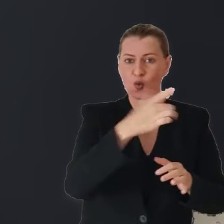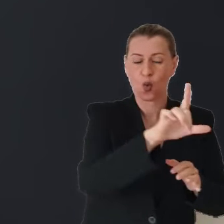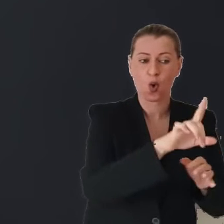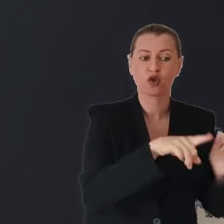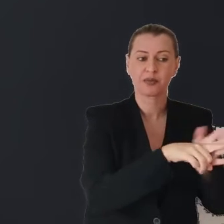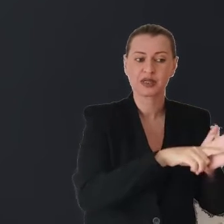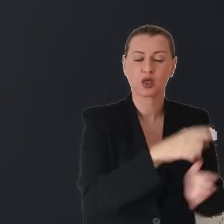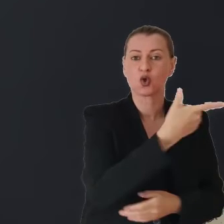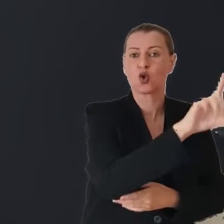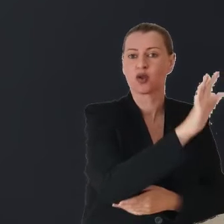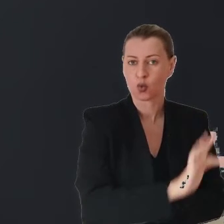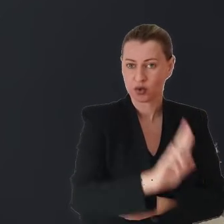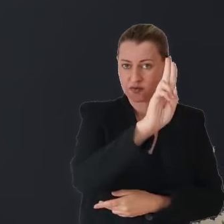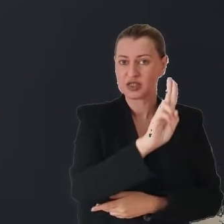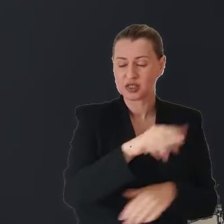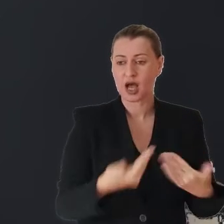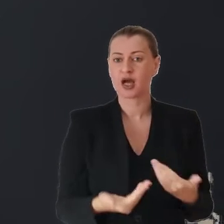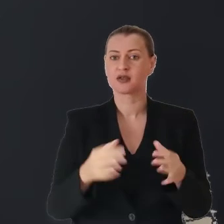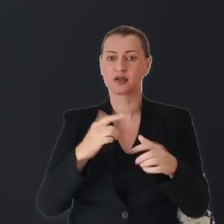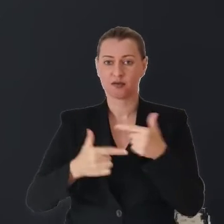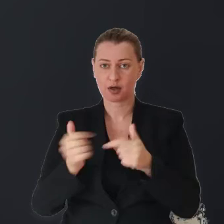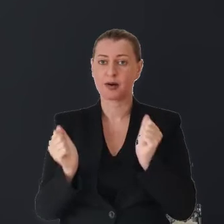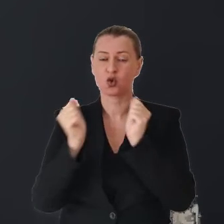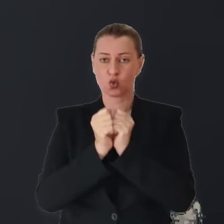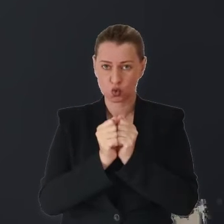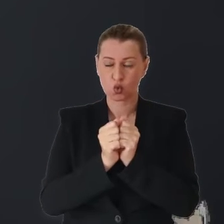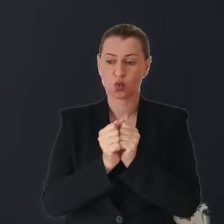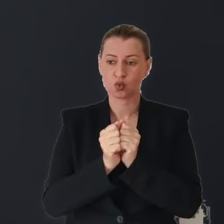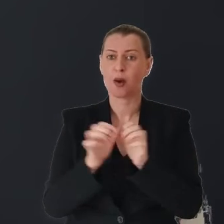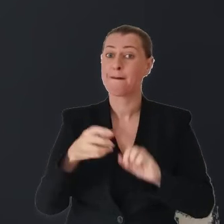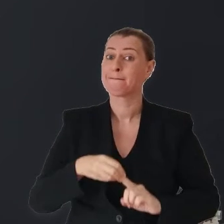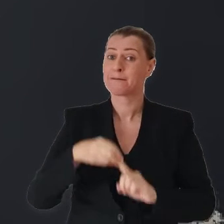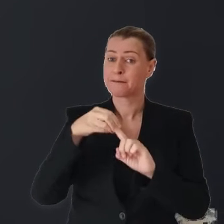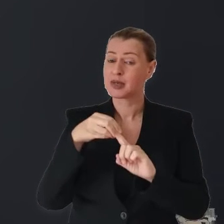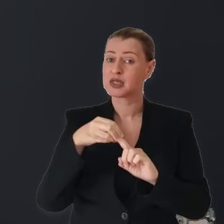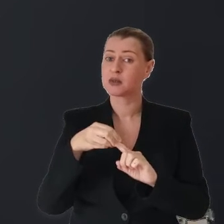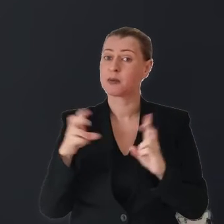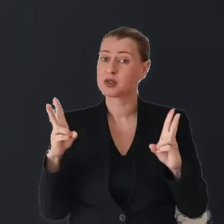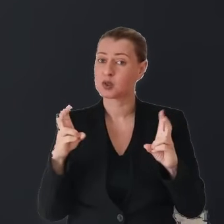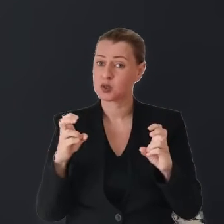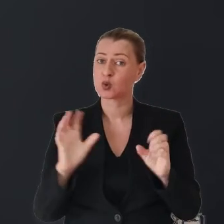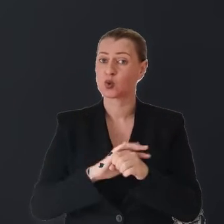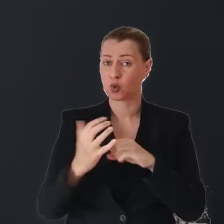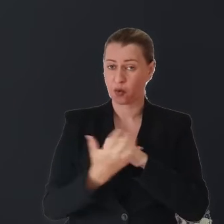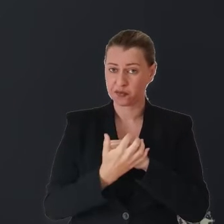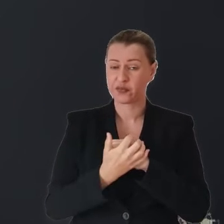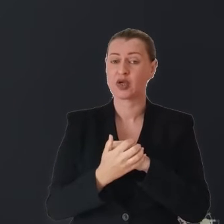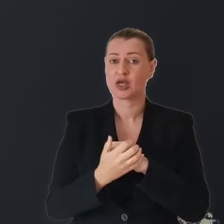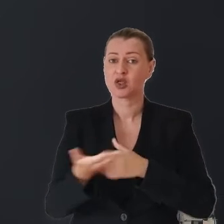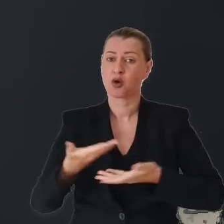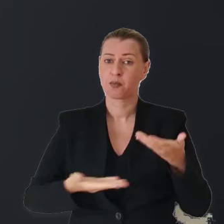universidades, né? Porque está trabalhando-se em conjunto, né? Muito, principalmente essa questão, né, do Covid, assim,